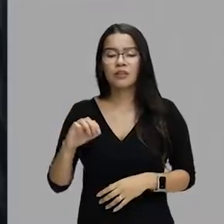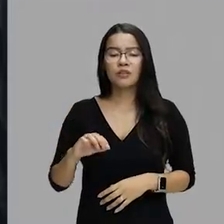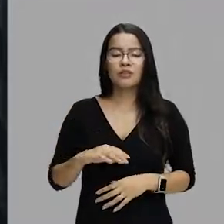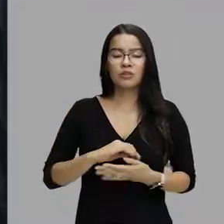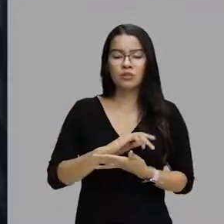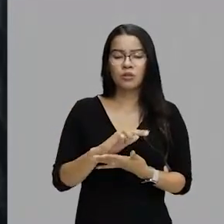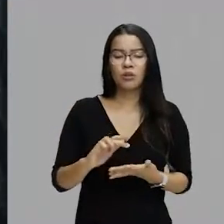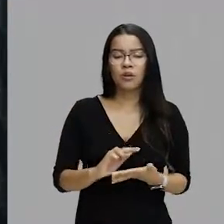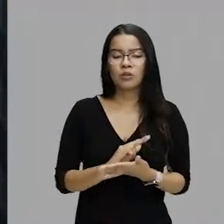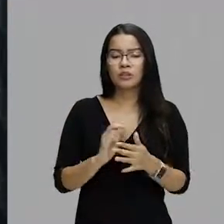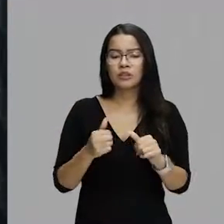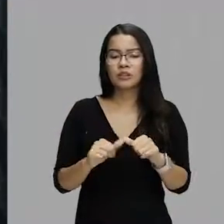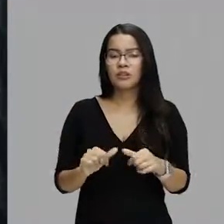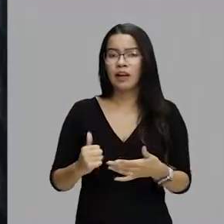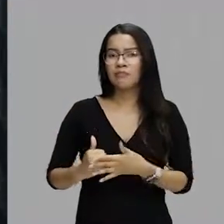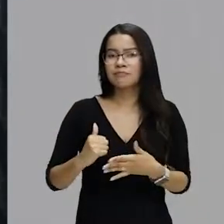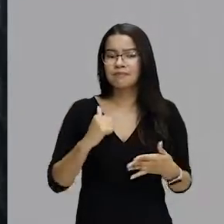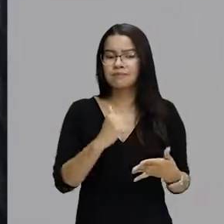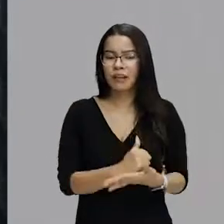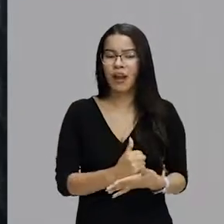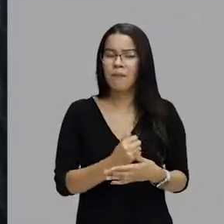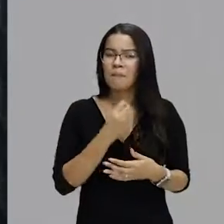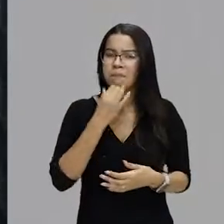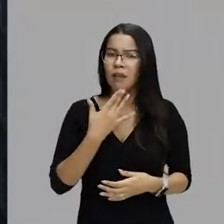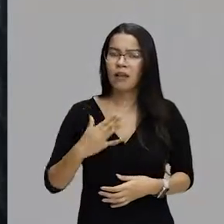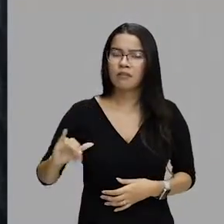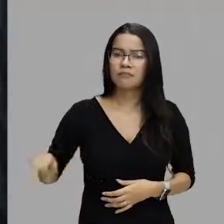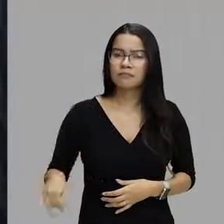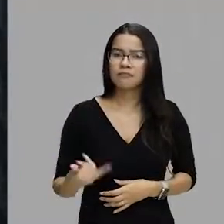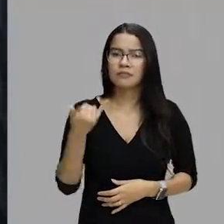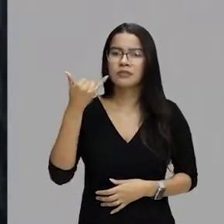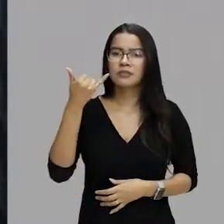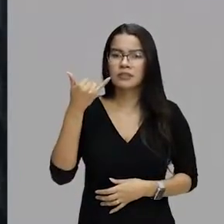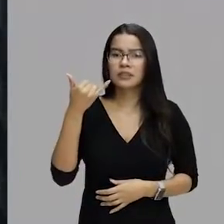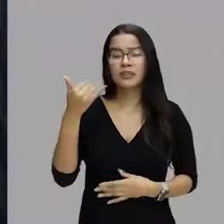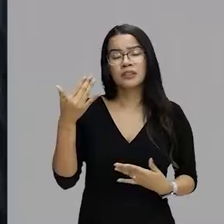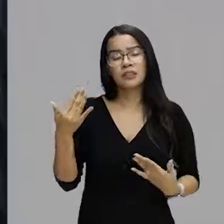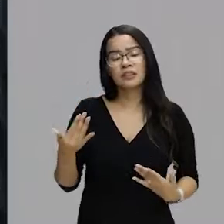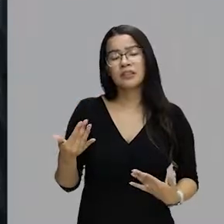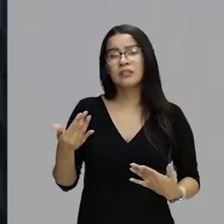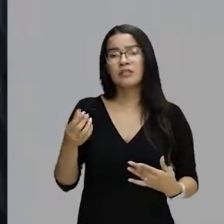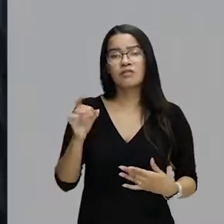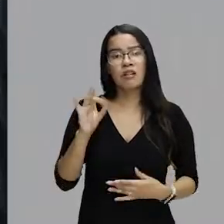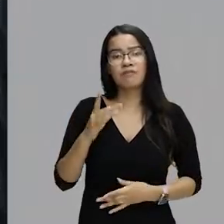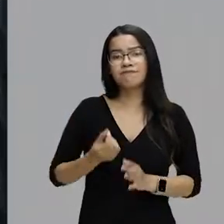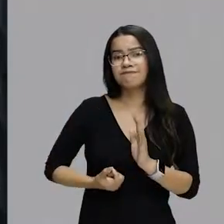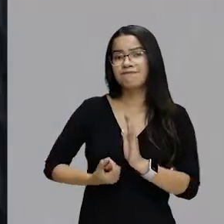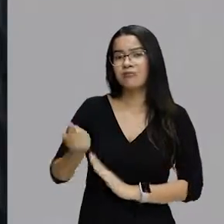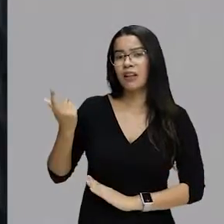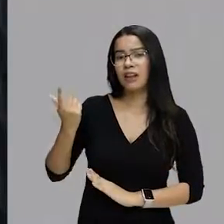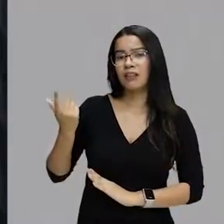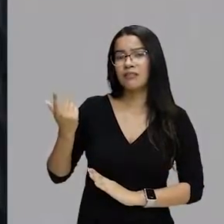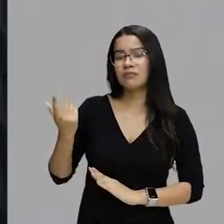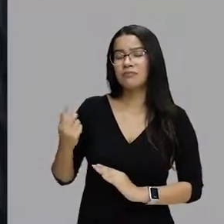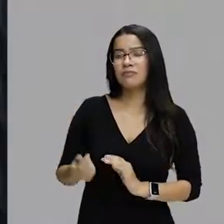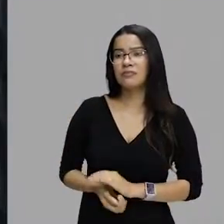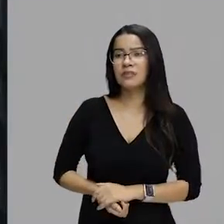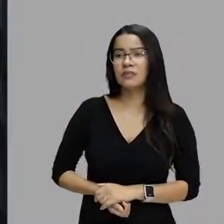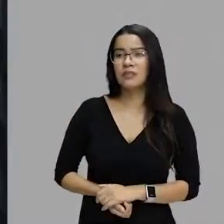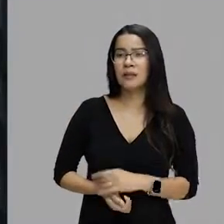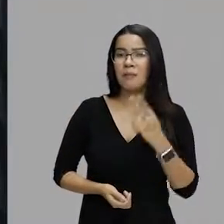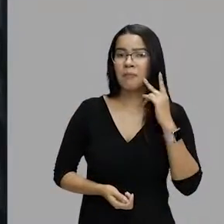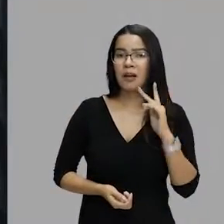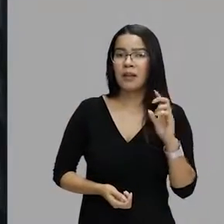que estavam ali apoiando, se favorecendo a sua ditadura, eles acabam simplesmente fugindo. Boa parte deles vão